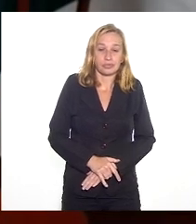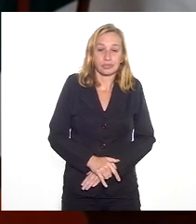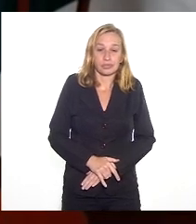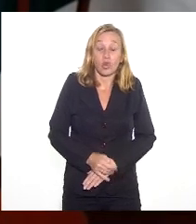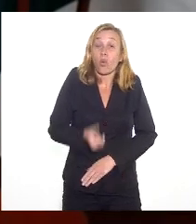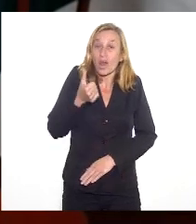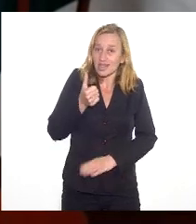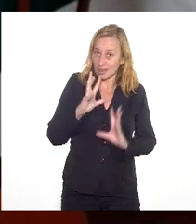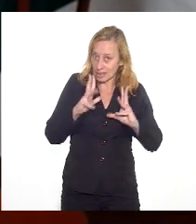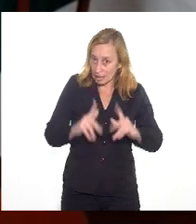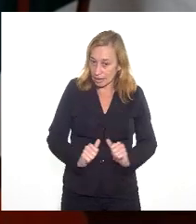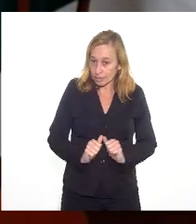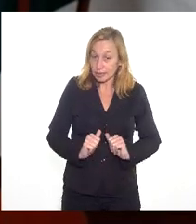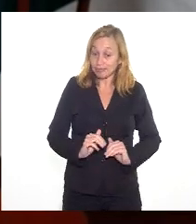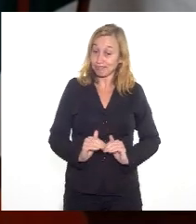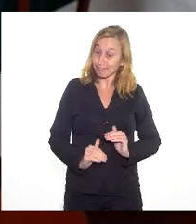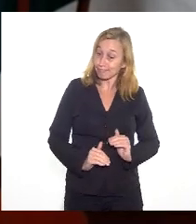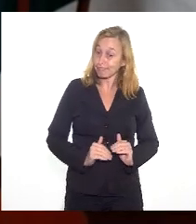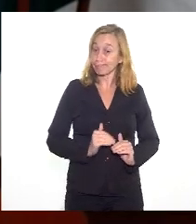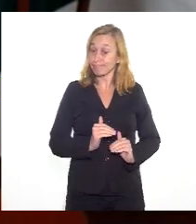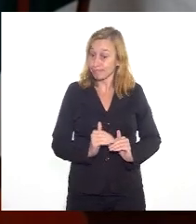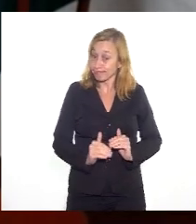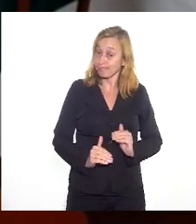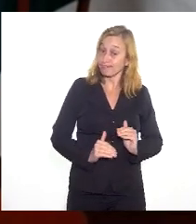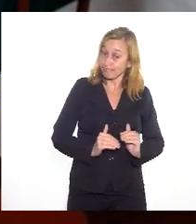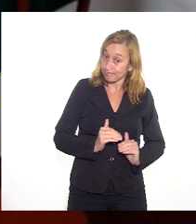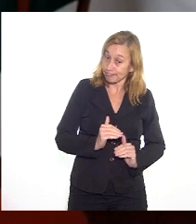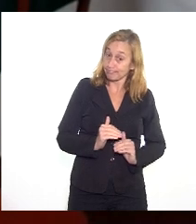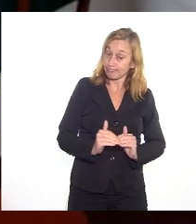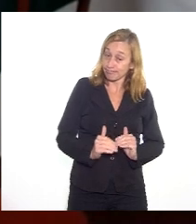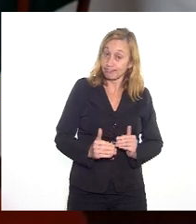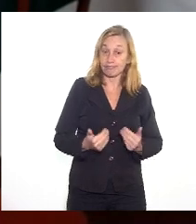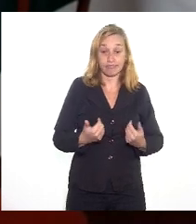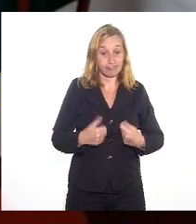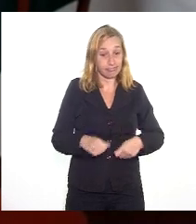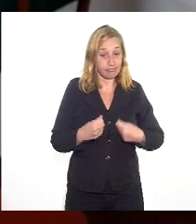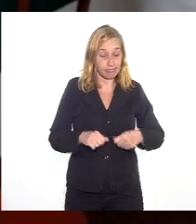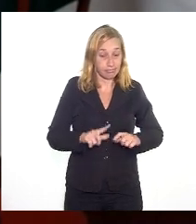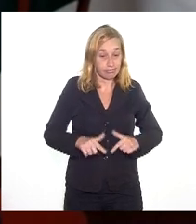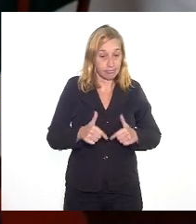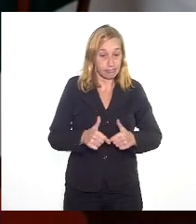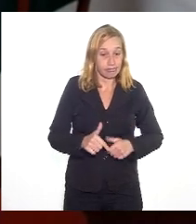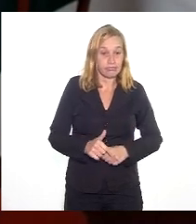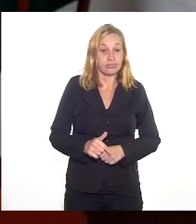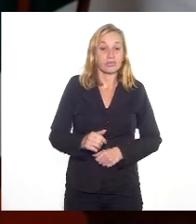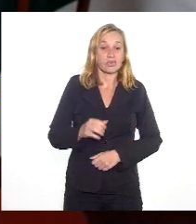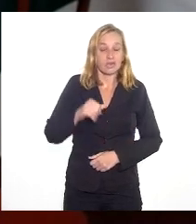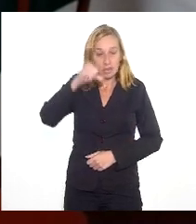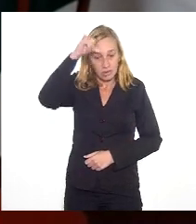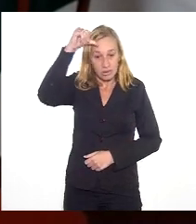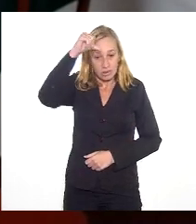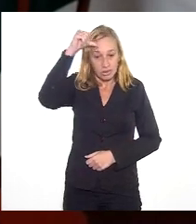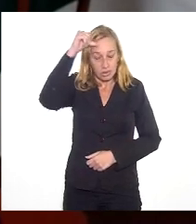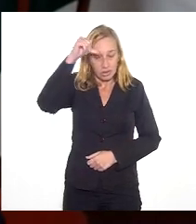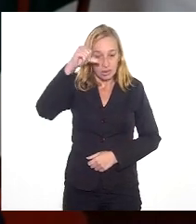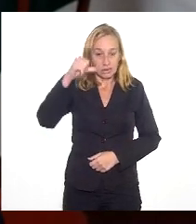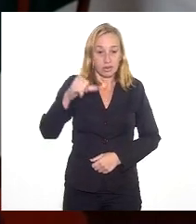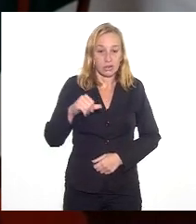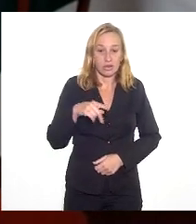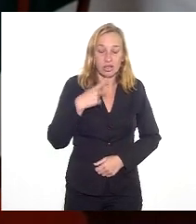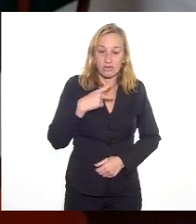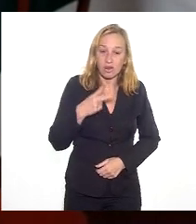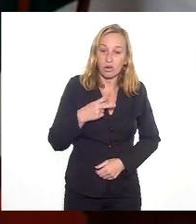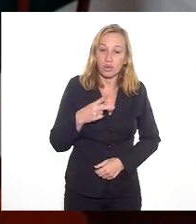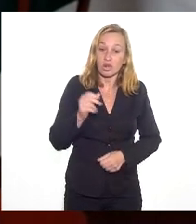Então, esse processo é um processo que a gente tem que dar louros sim ao governador Cláudio Castro, que matou no peito e falou que ia